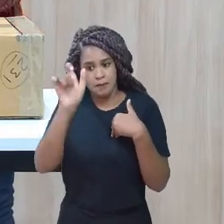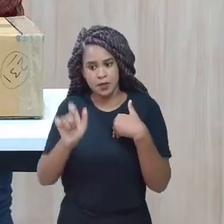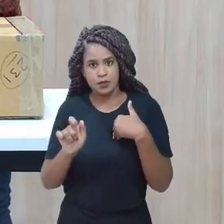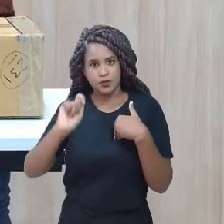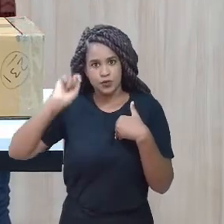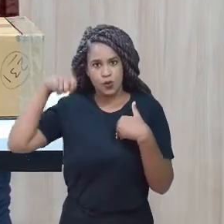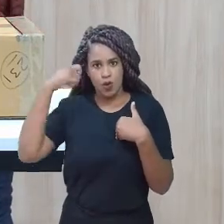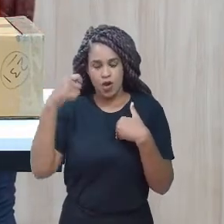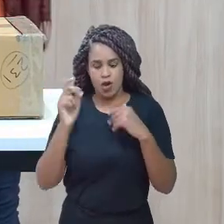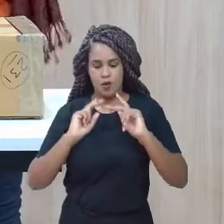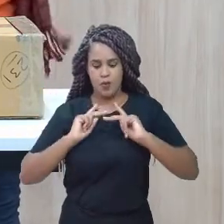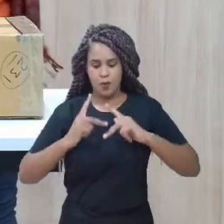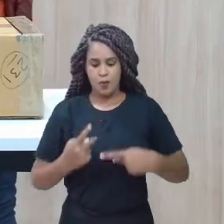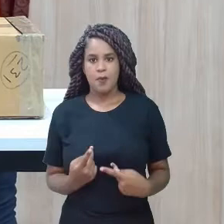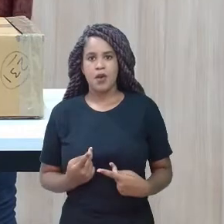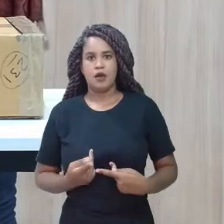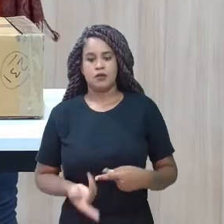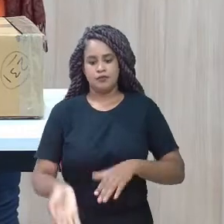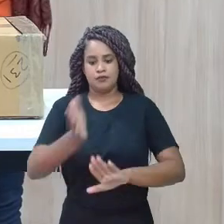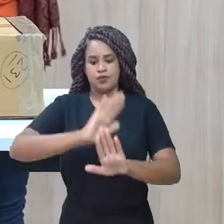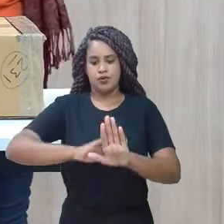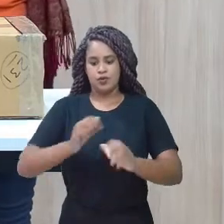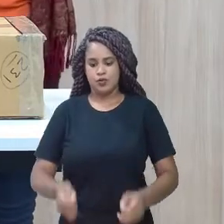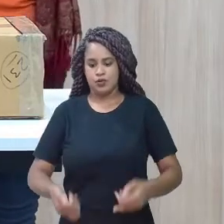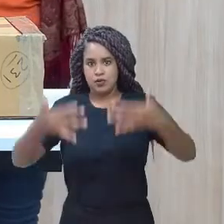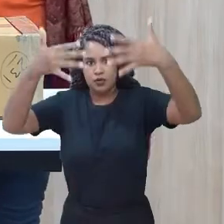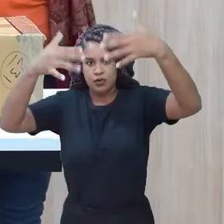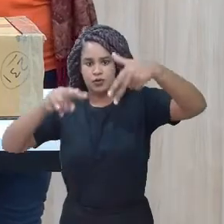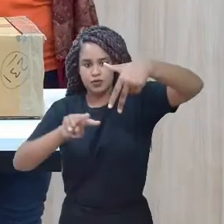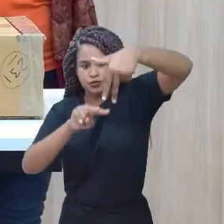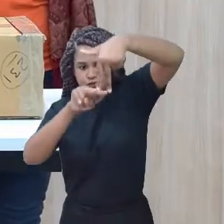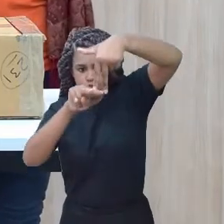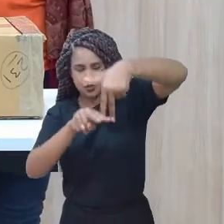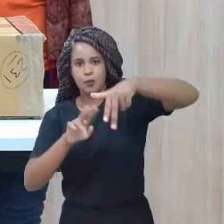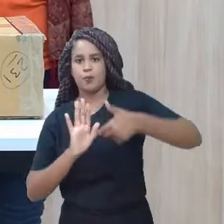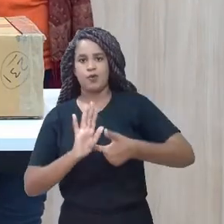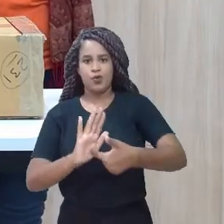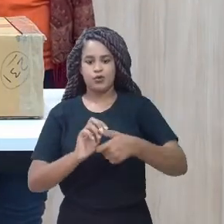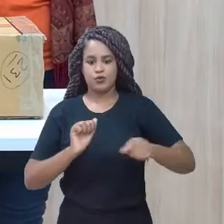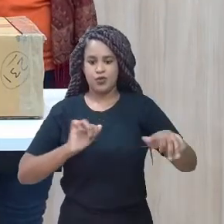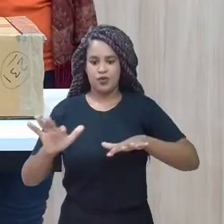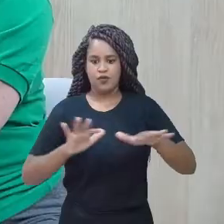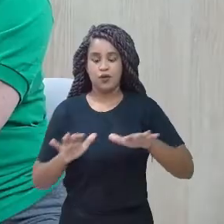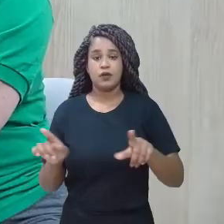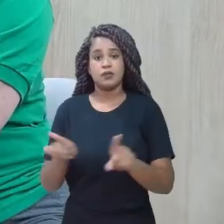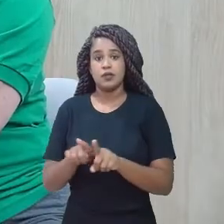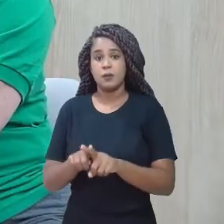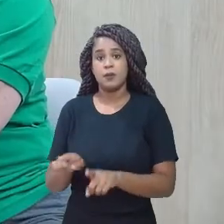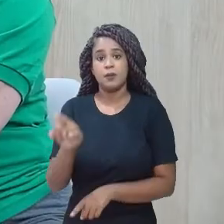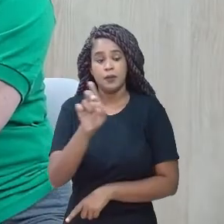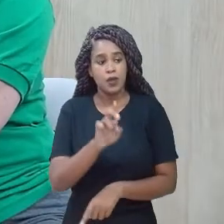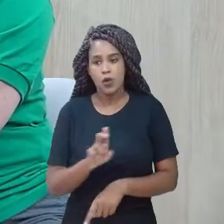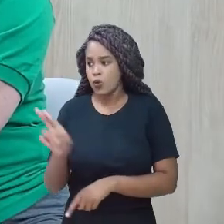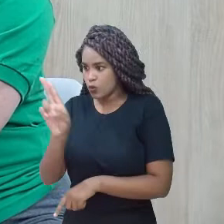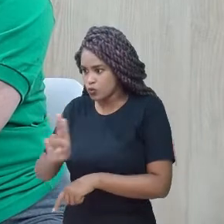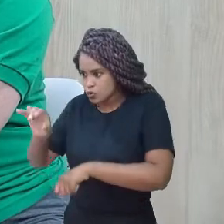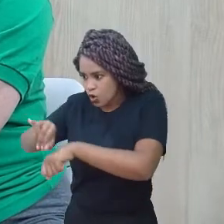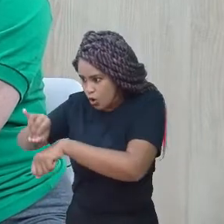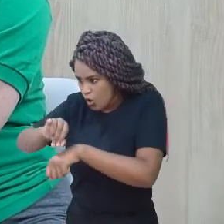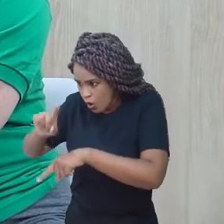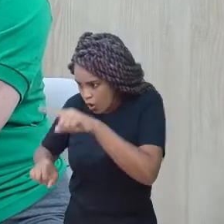atores também, né, que mostraram essa dinâmica. Eu gostei muito. Uso de objetos também. Uso de objetos. Eu